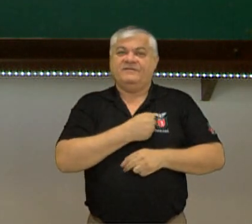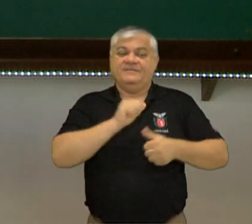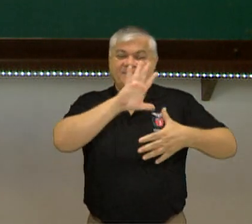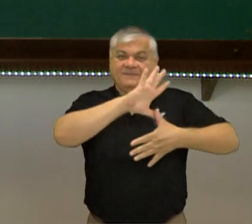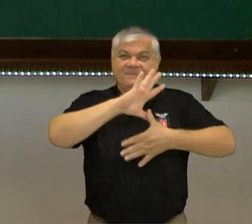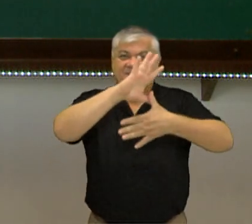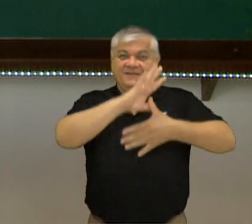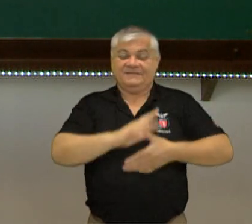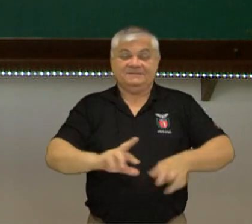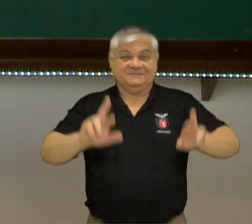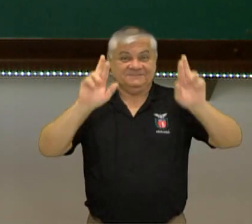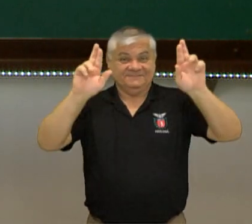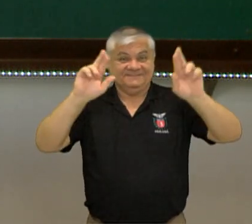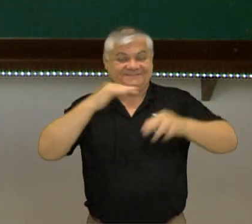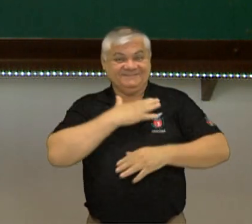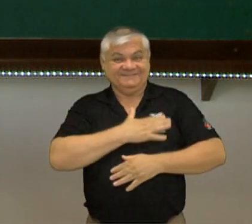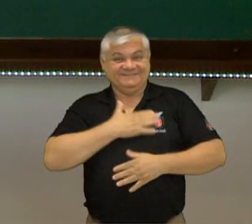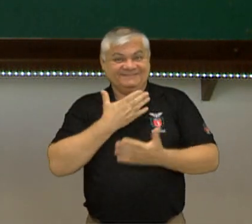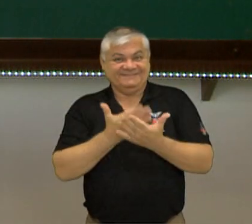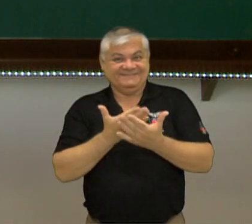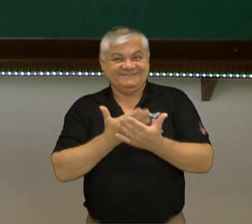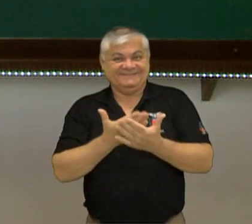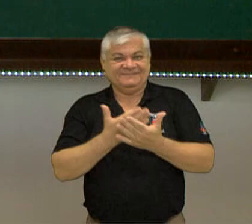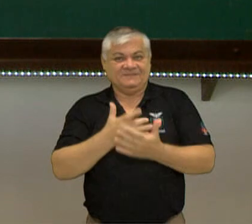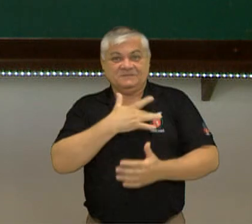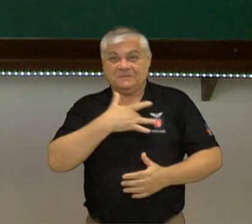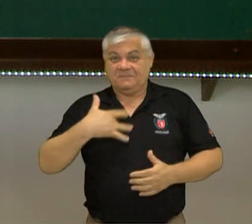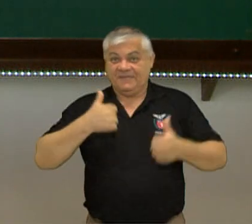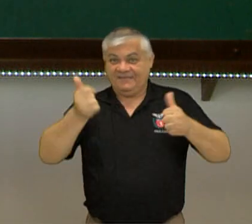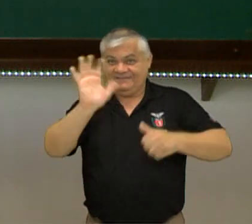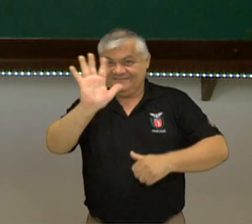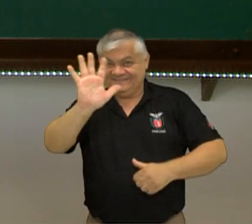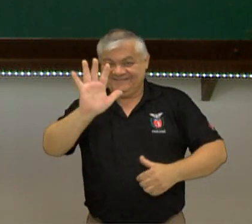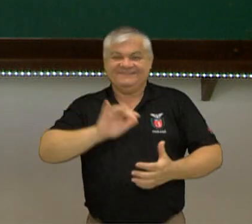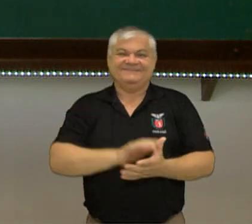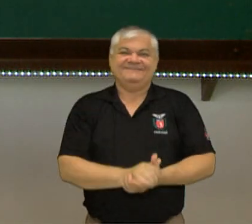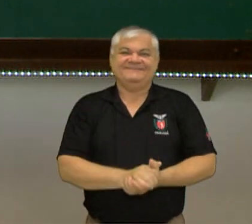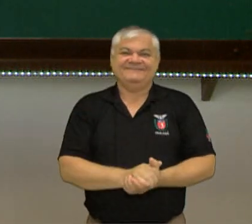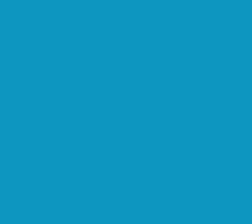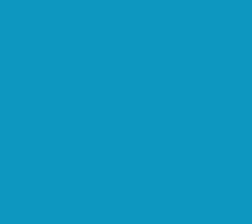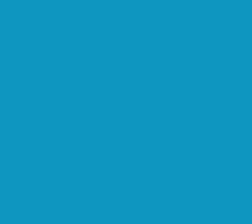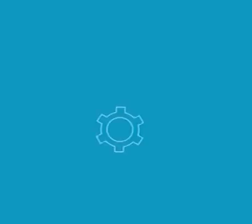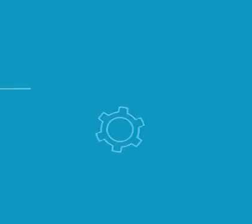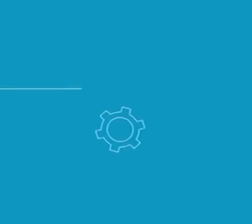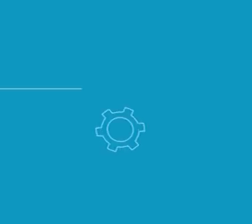Galera, espero que vocês tenham gostado da aula. Fiquem bem. Até a próxima. Tchau, tchau.